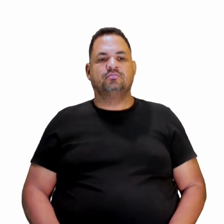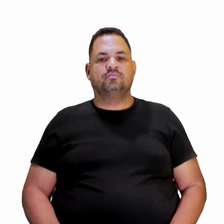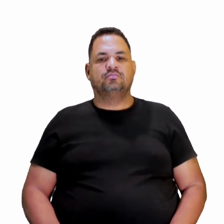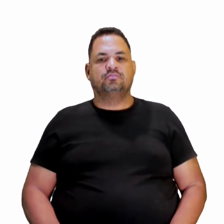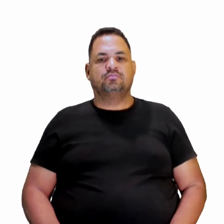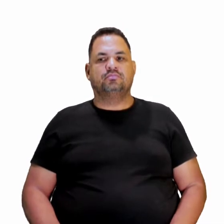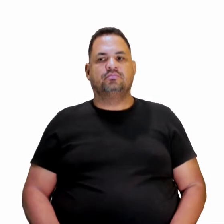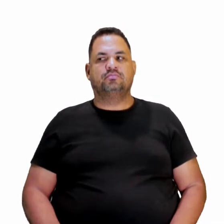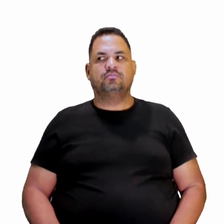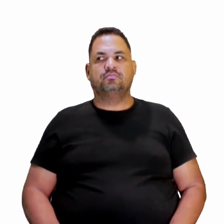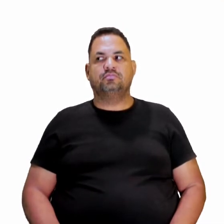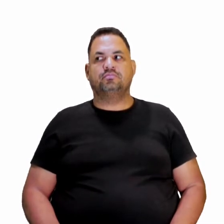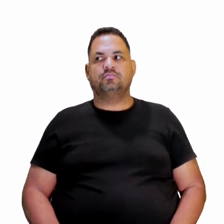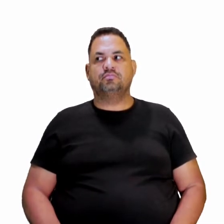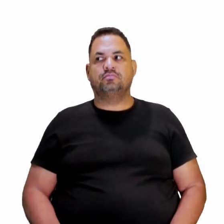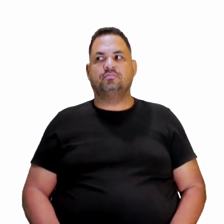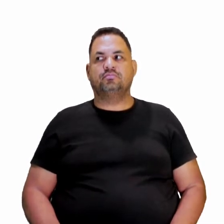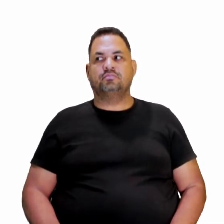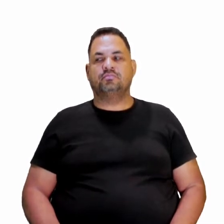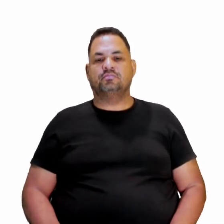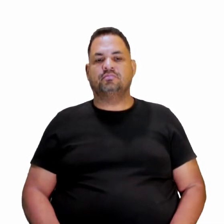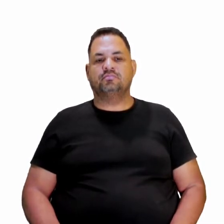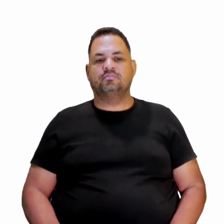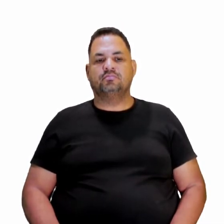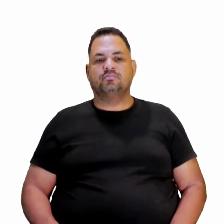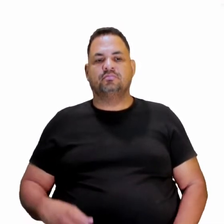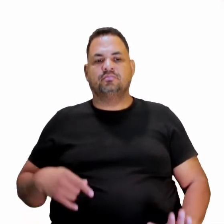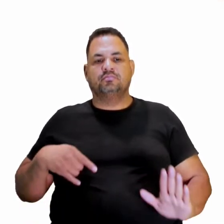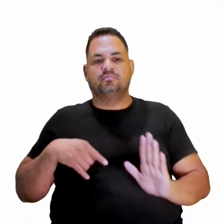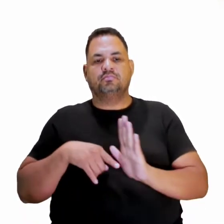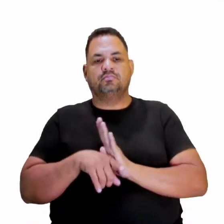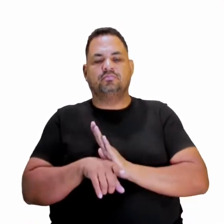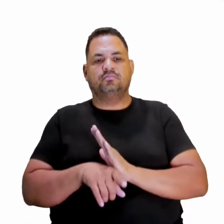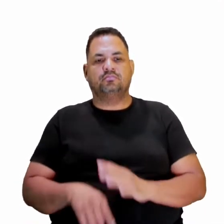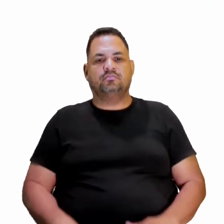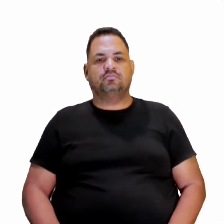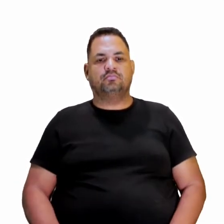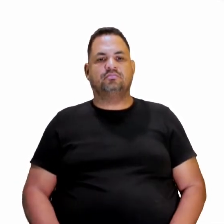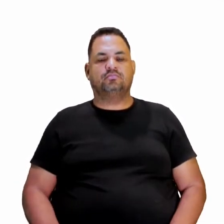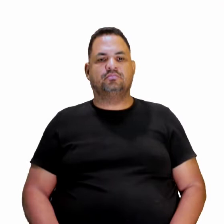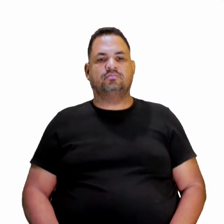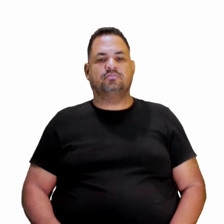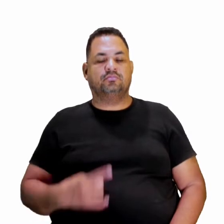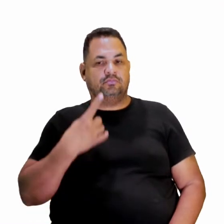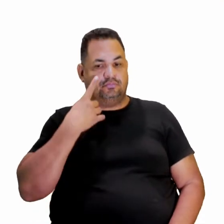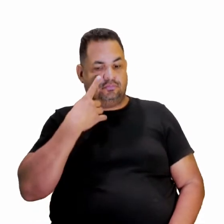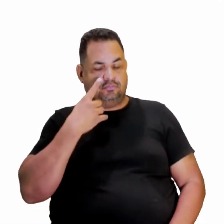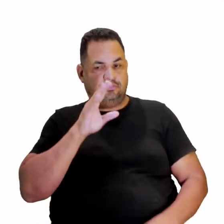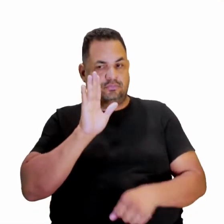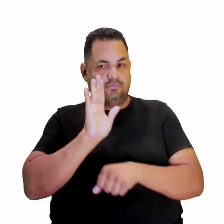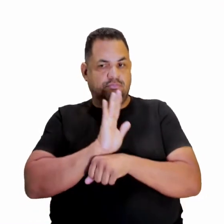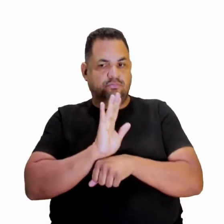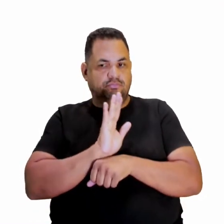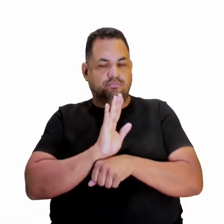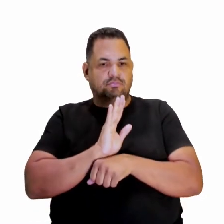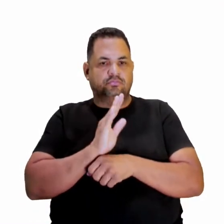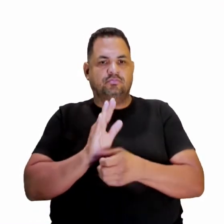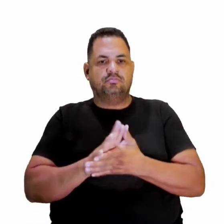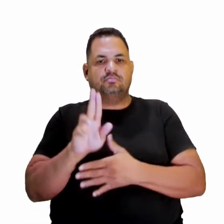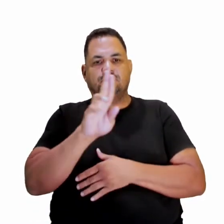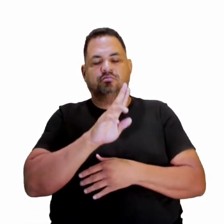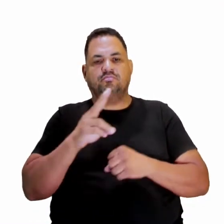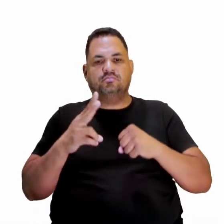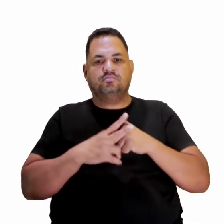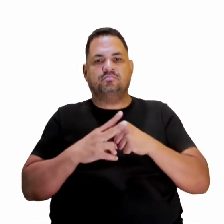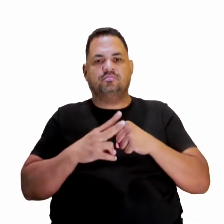Olha só. Perguntar, did you see the film? Você viu o filme usando o verbo na sua